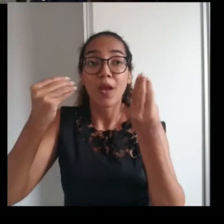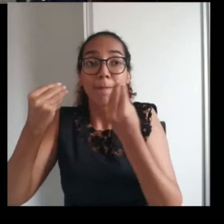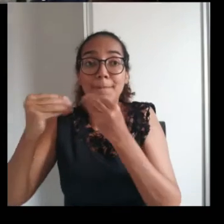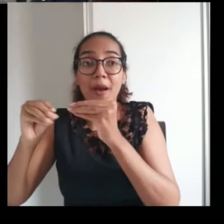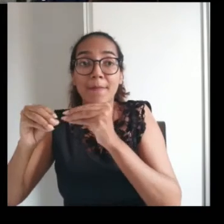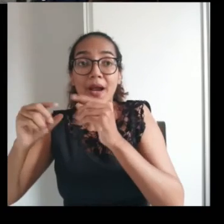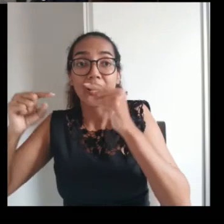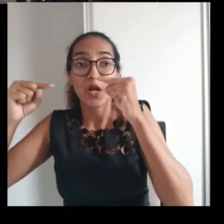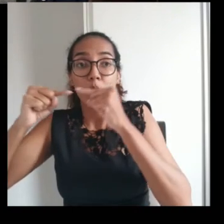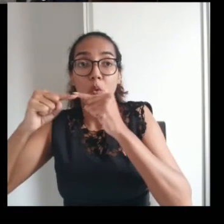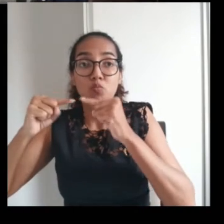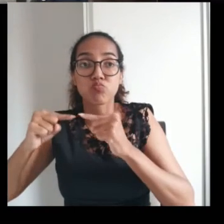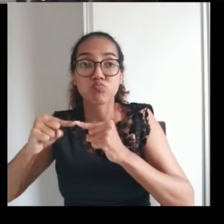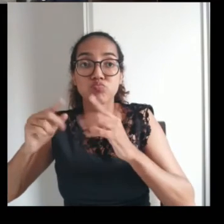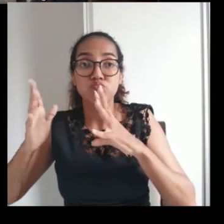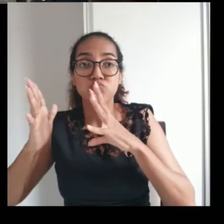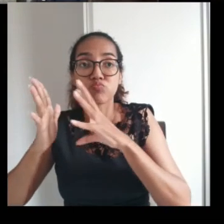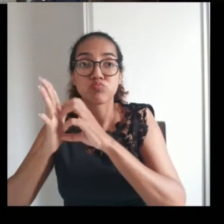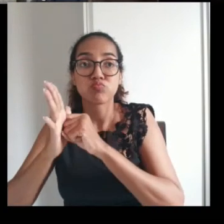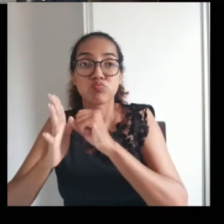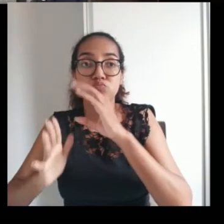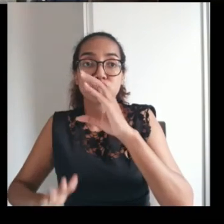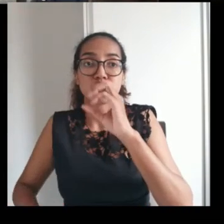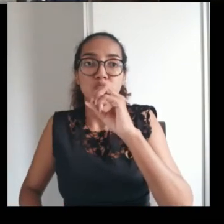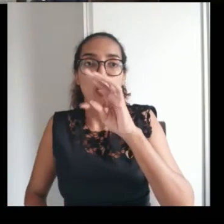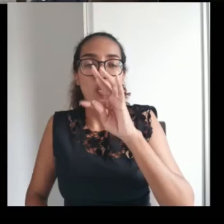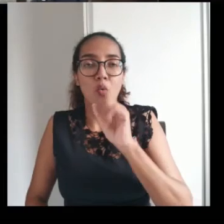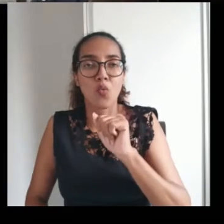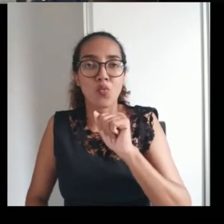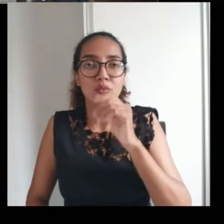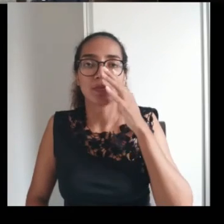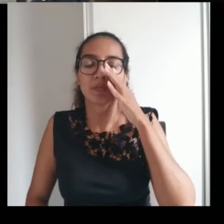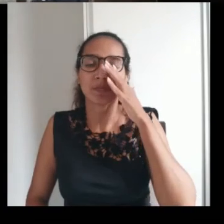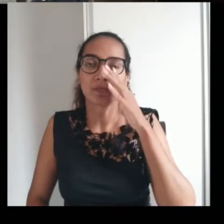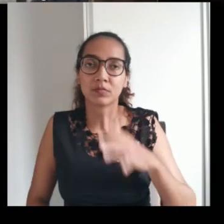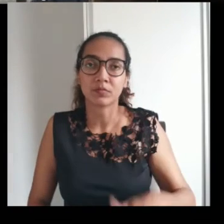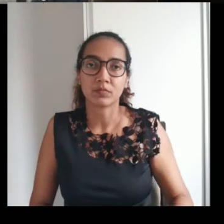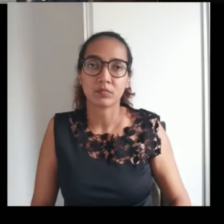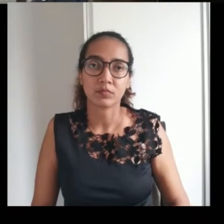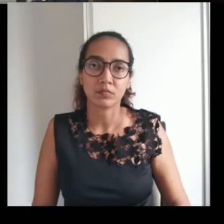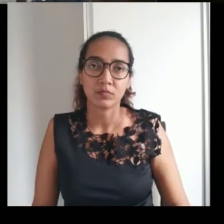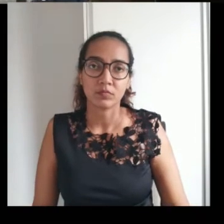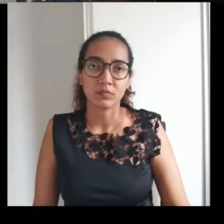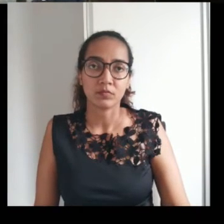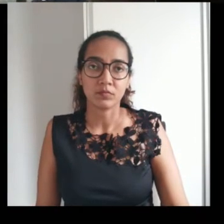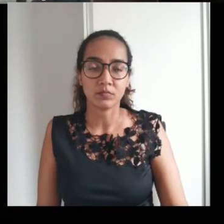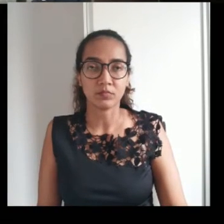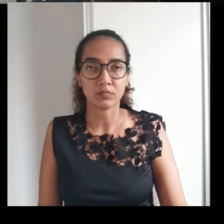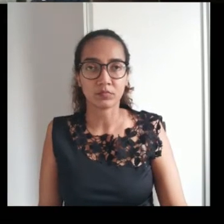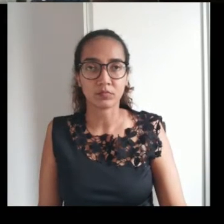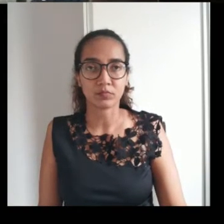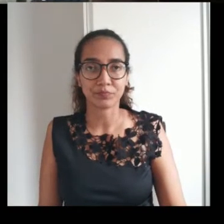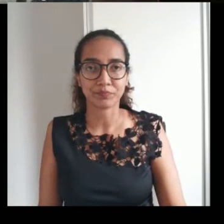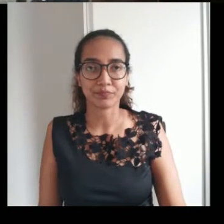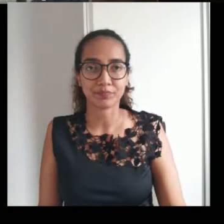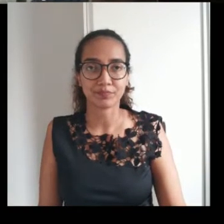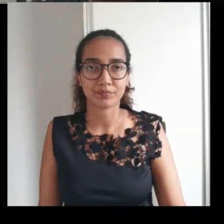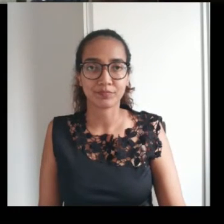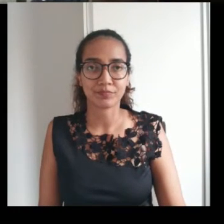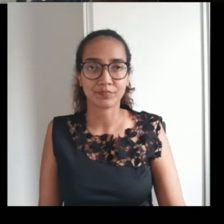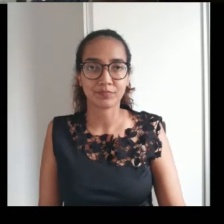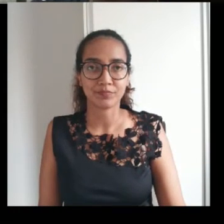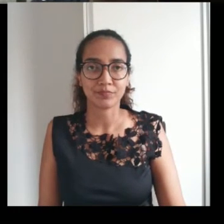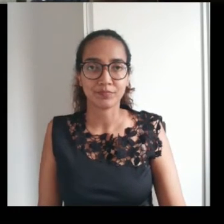model, ou seja, a classe básica, a gente poderia ter assim, o bin, né? Aí teria aqui a classe conta,